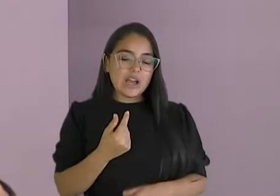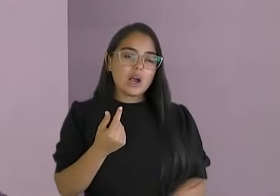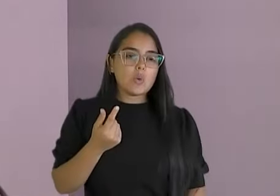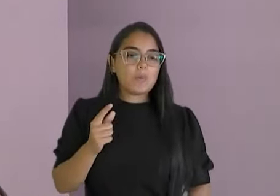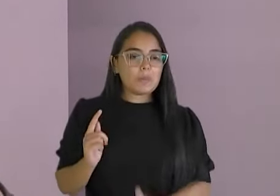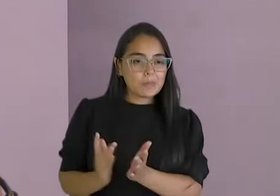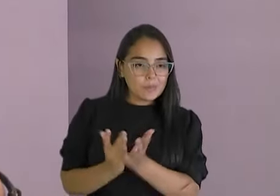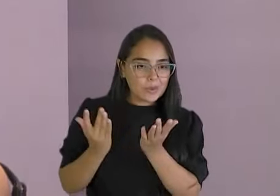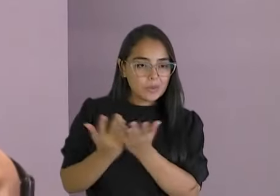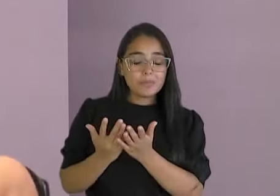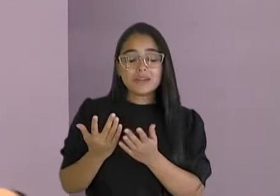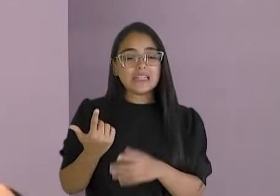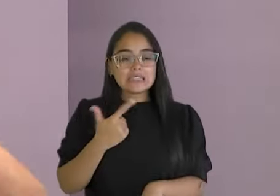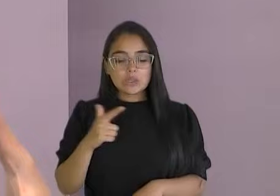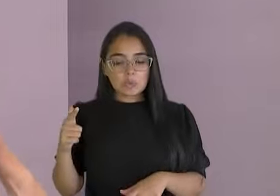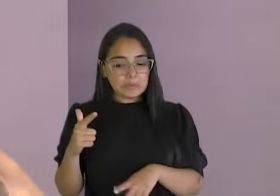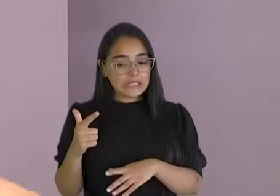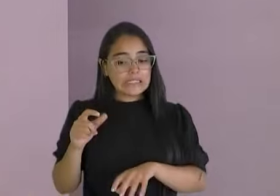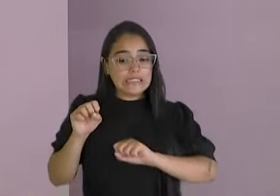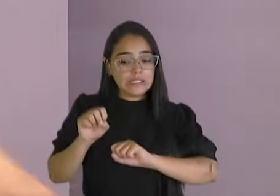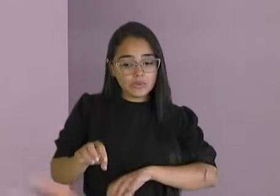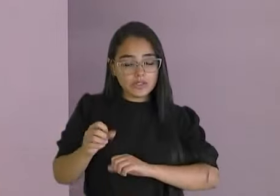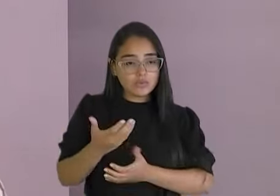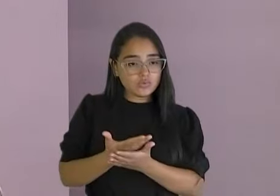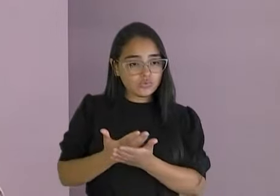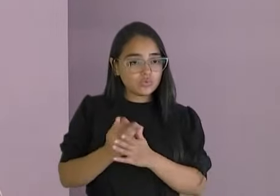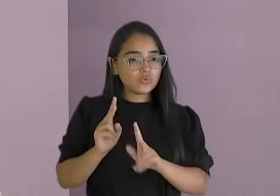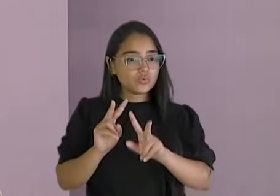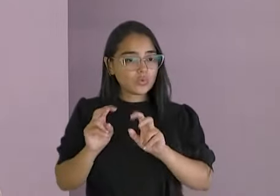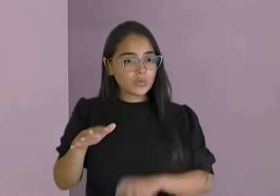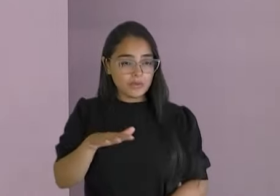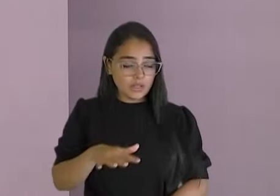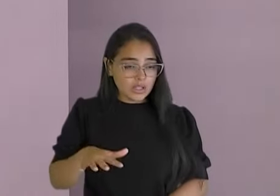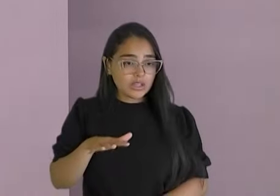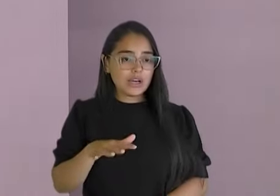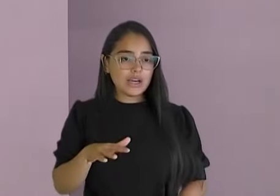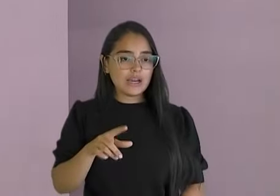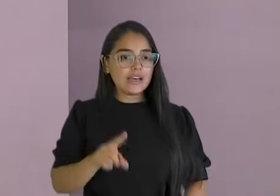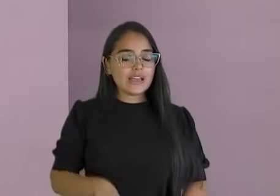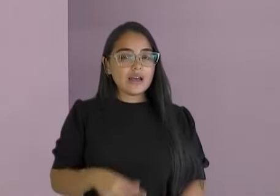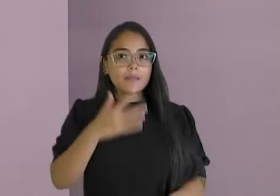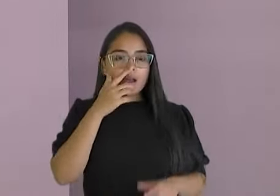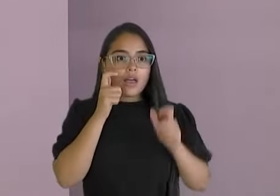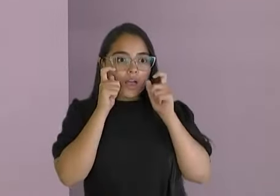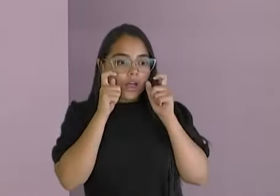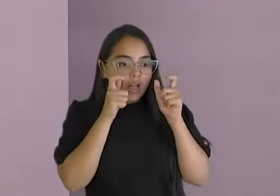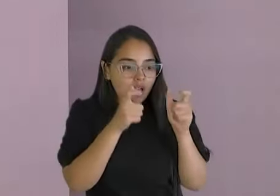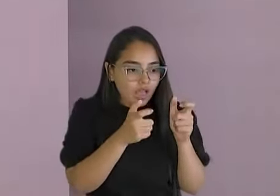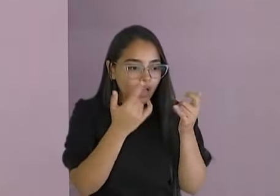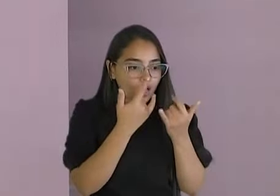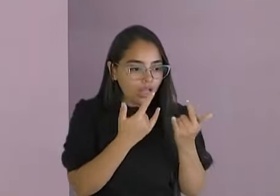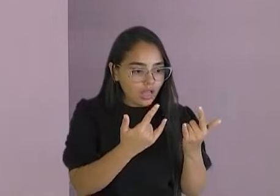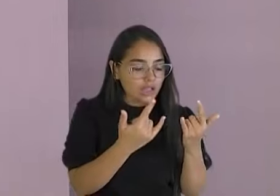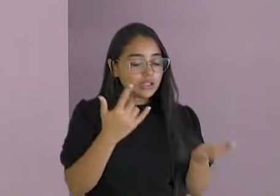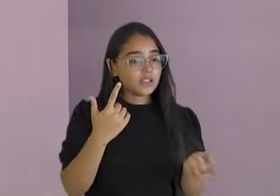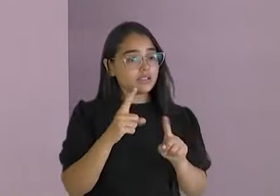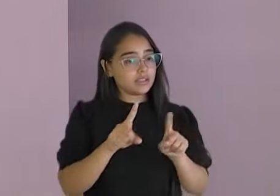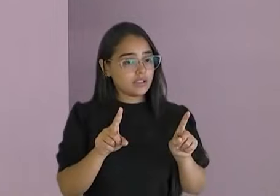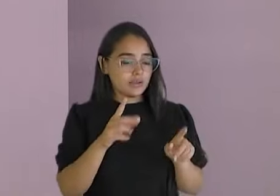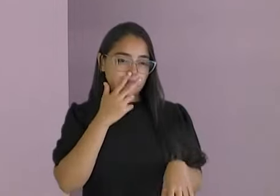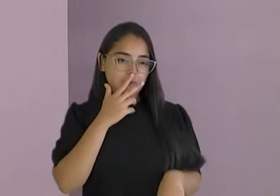não tem muita educação. Então, esse dinheiro fácil, ele é chamativo de fato, né? Não que Sim, só sim. essas pessoas vão ser atingidas, a gente sabe que não é